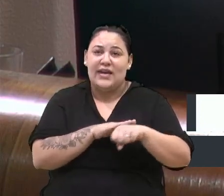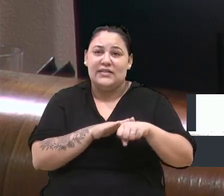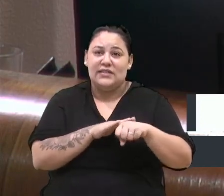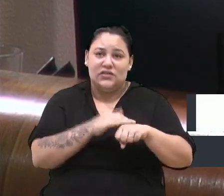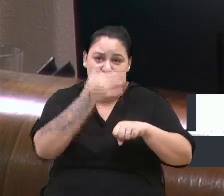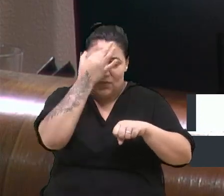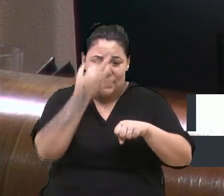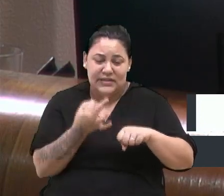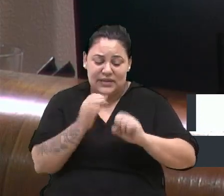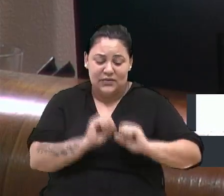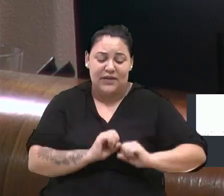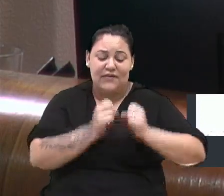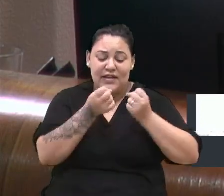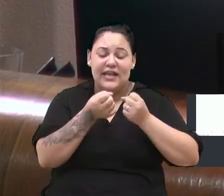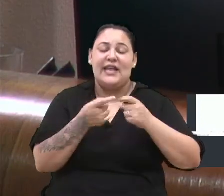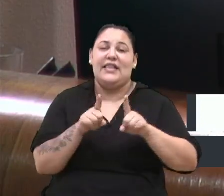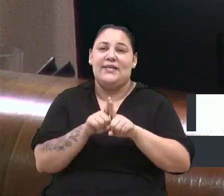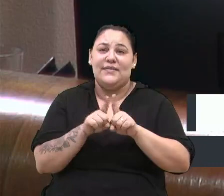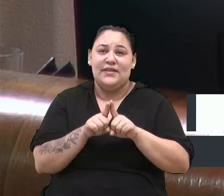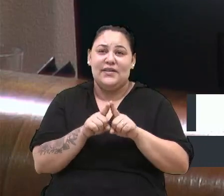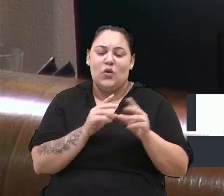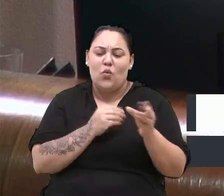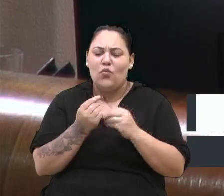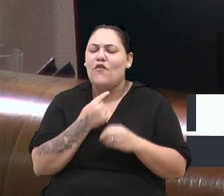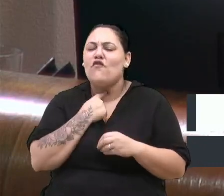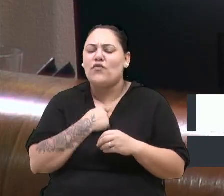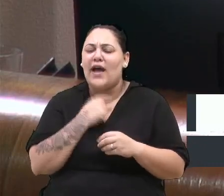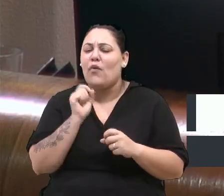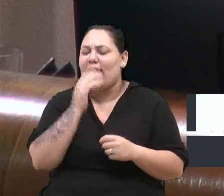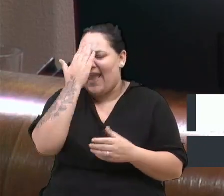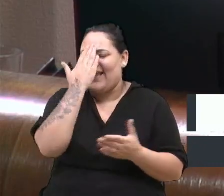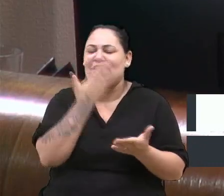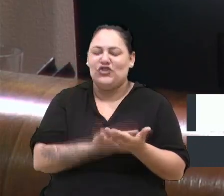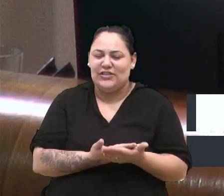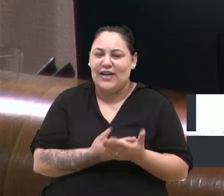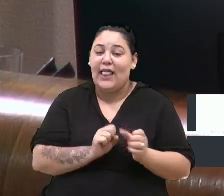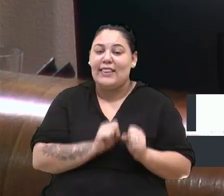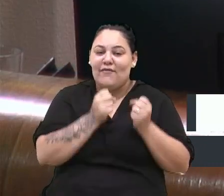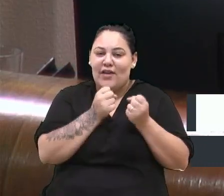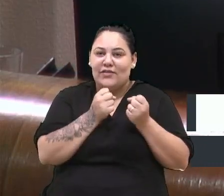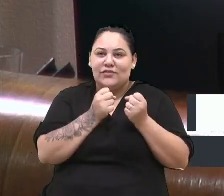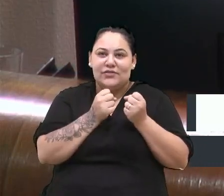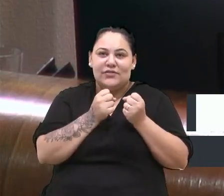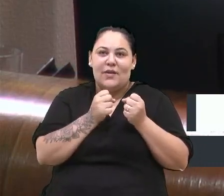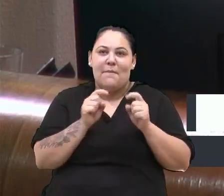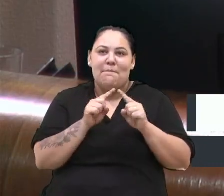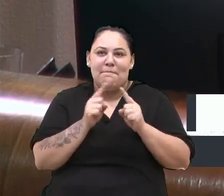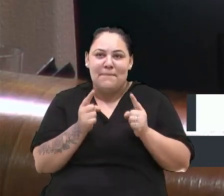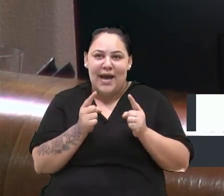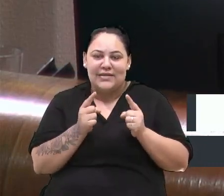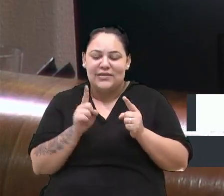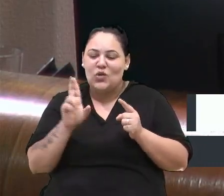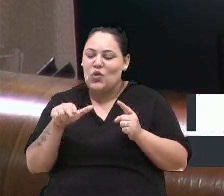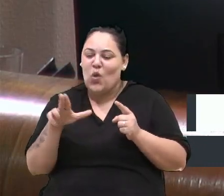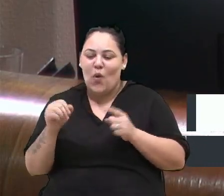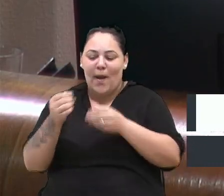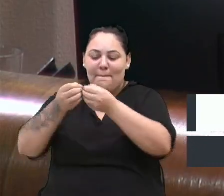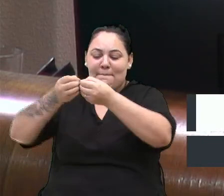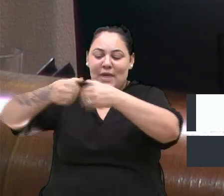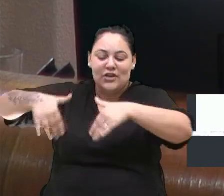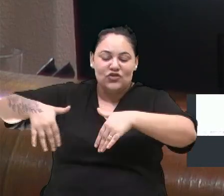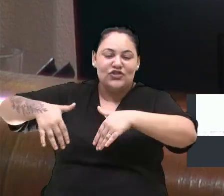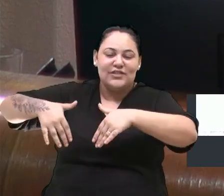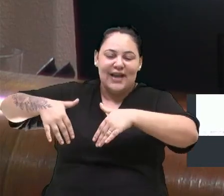de defender com muita vontade aquilo que acredita, mas sem, desta forma, desmerecer ou